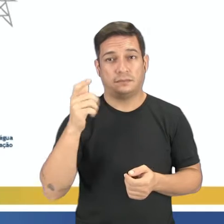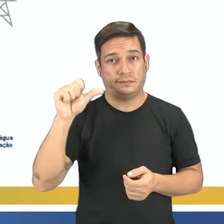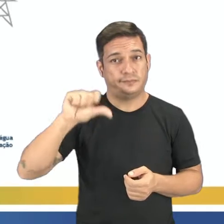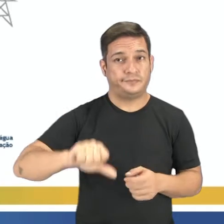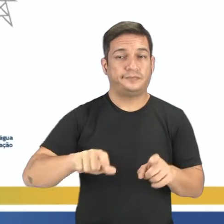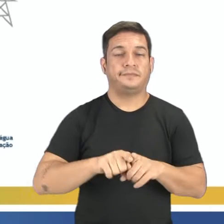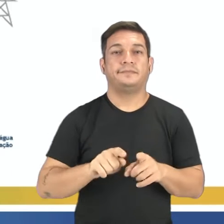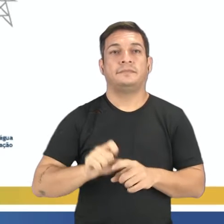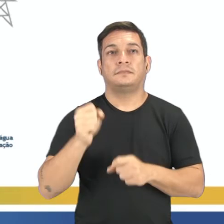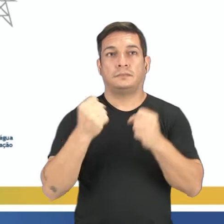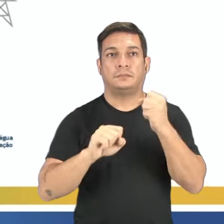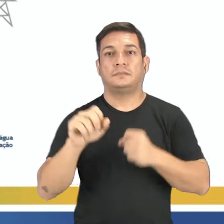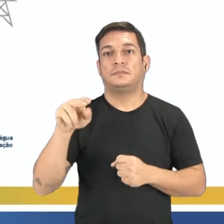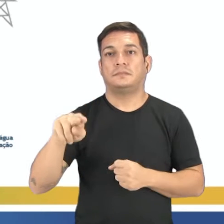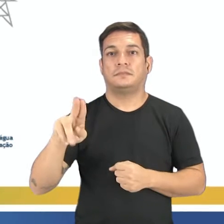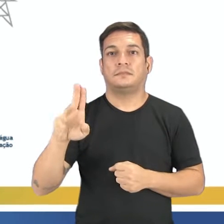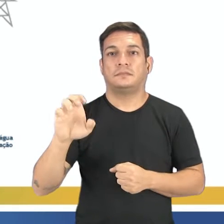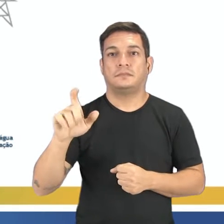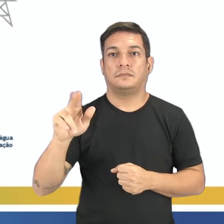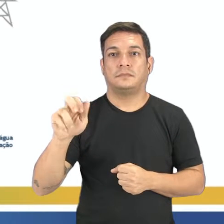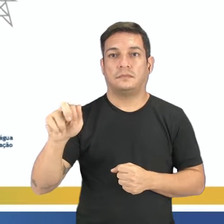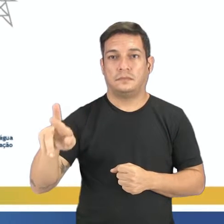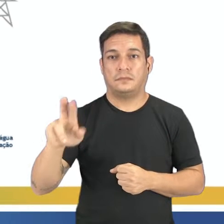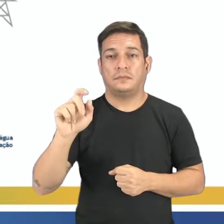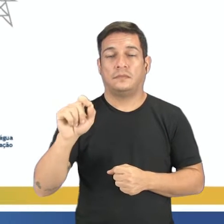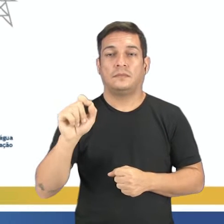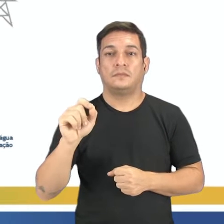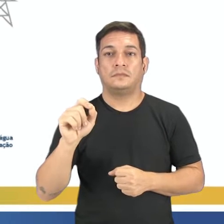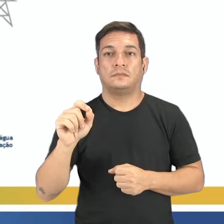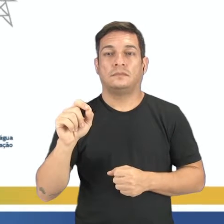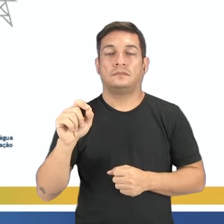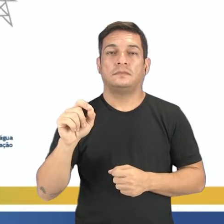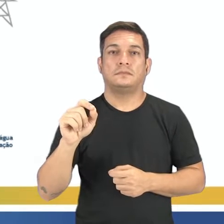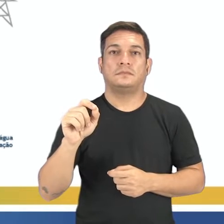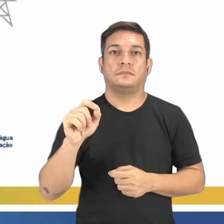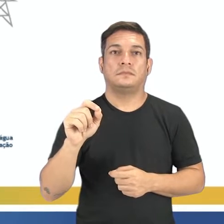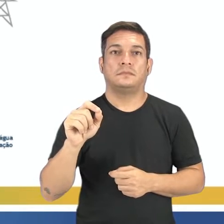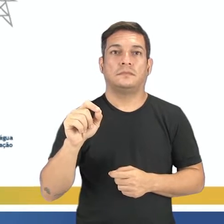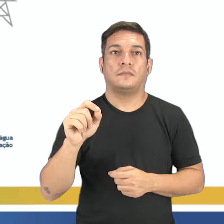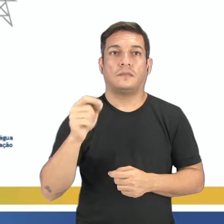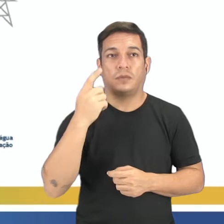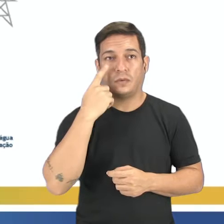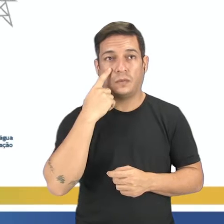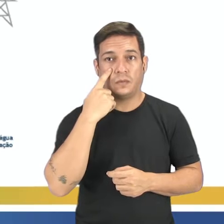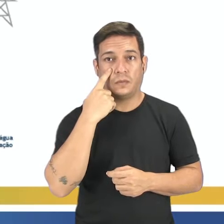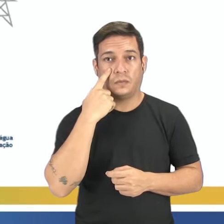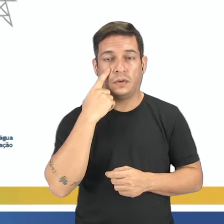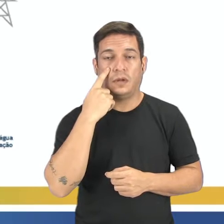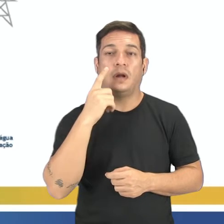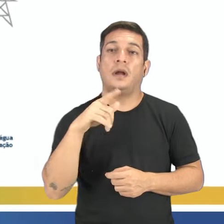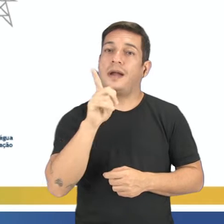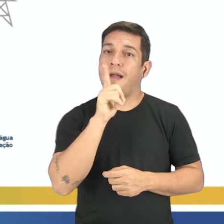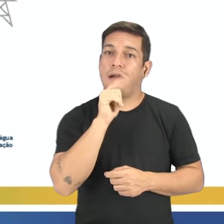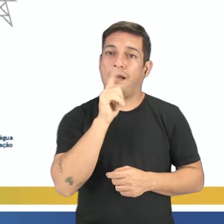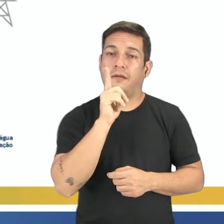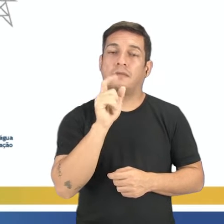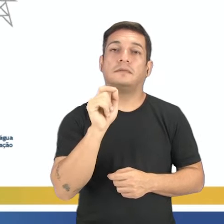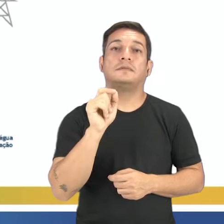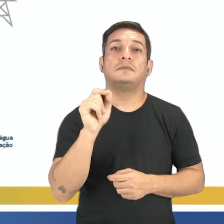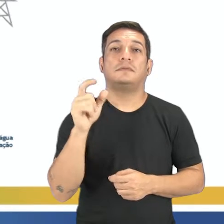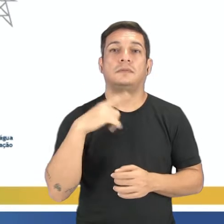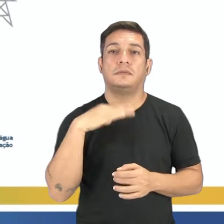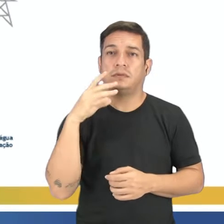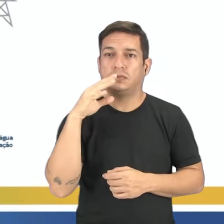desvantagens da usina nuclear são essas. Além de que a água ela acaba